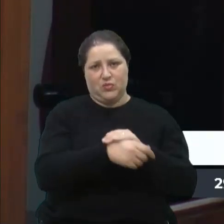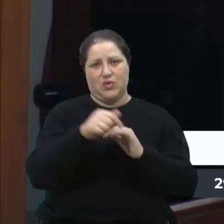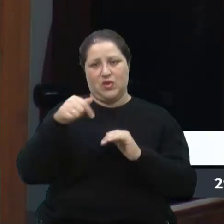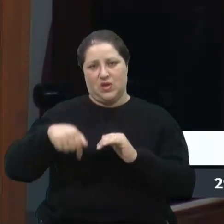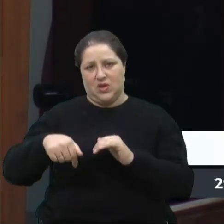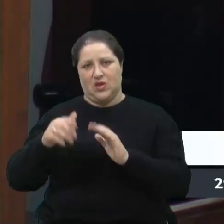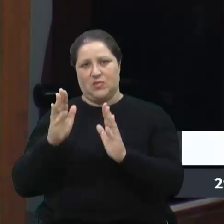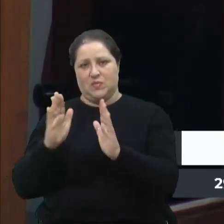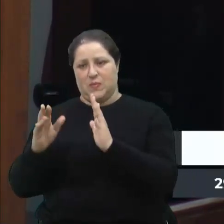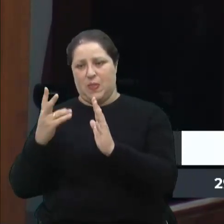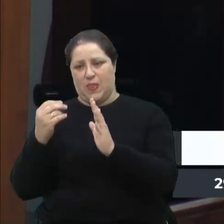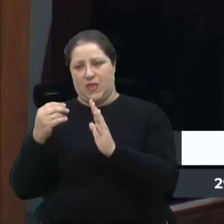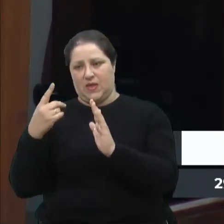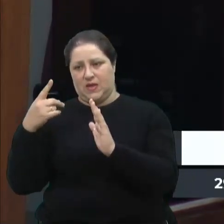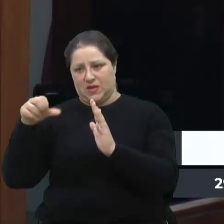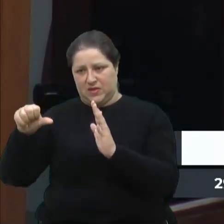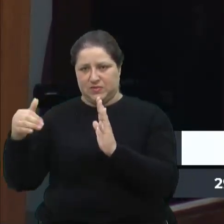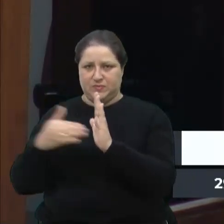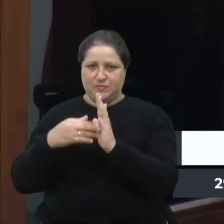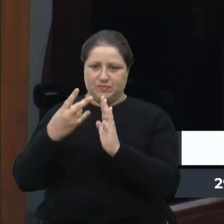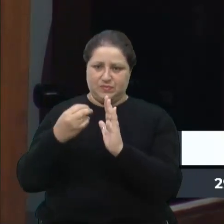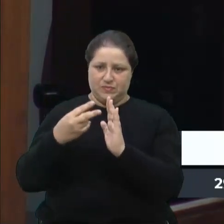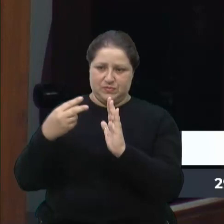de 2019 a 2023,